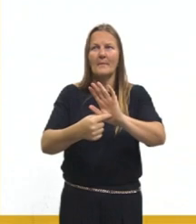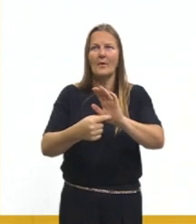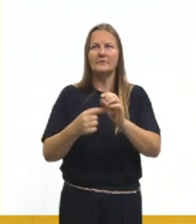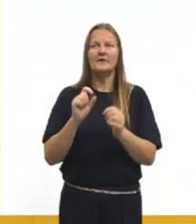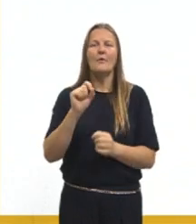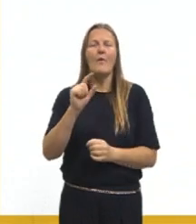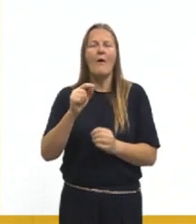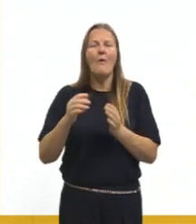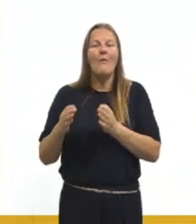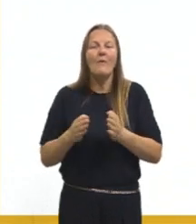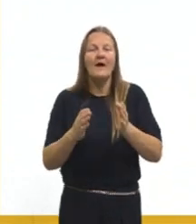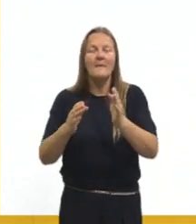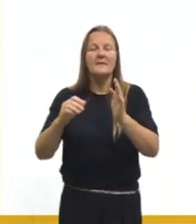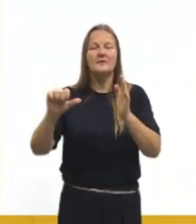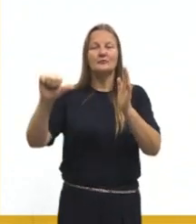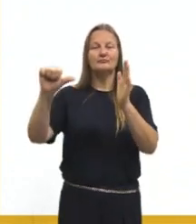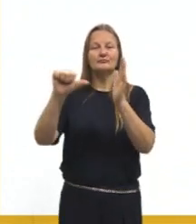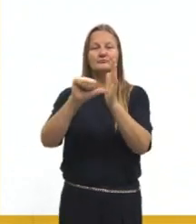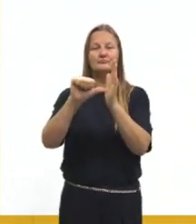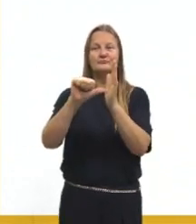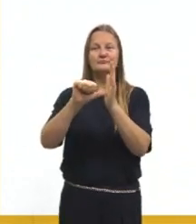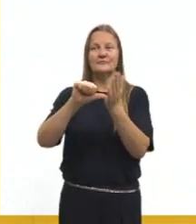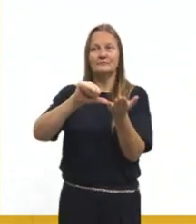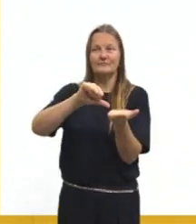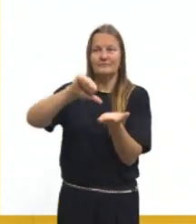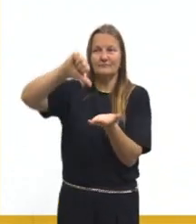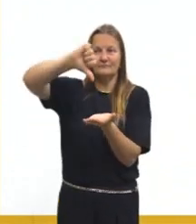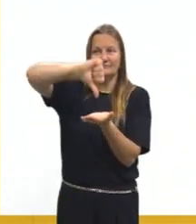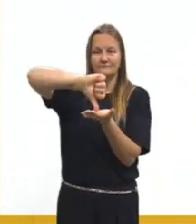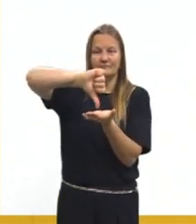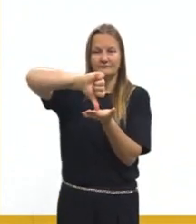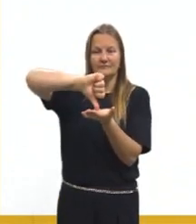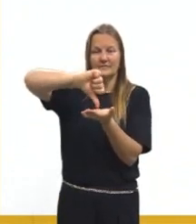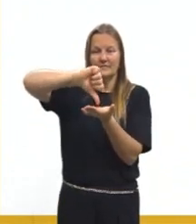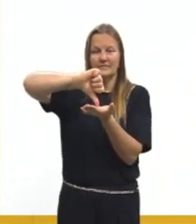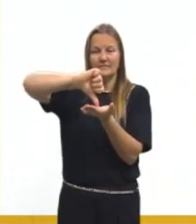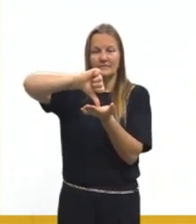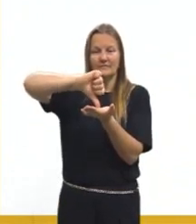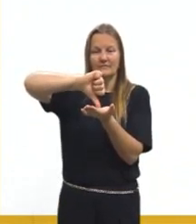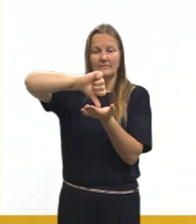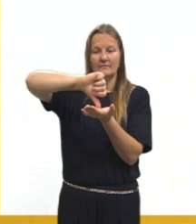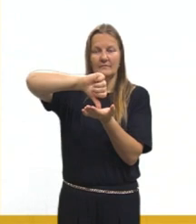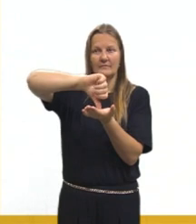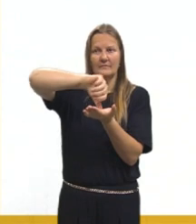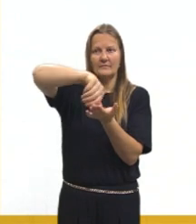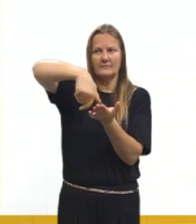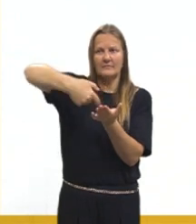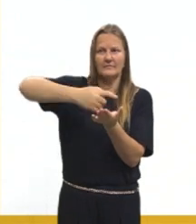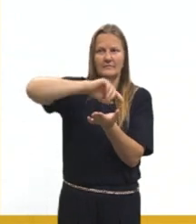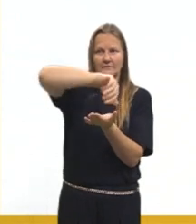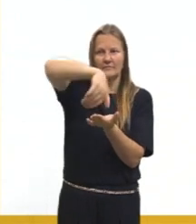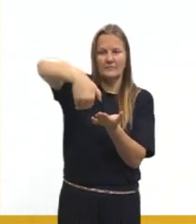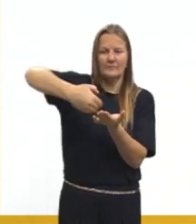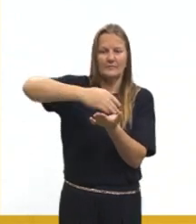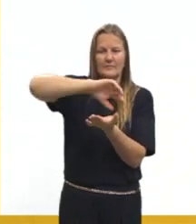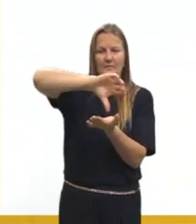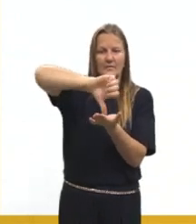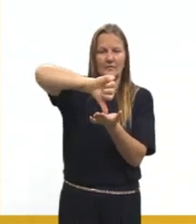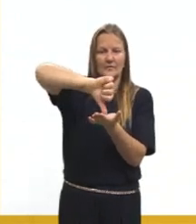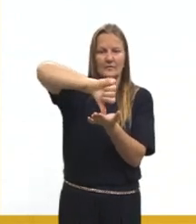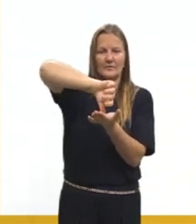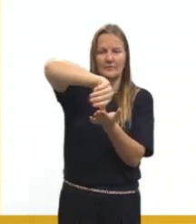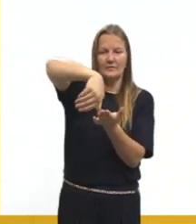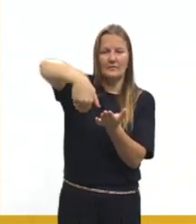caminho então do campo magnético porque no eletromagnetismo a gente tem a combinação então desses dois Campos né